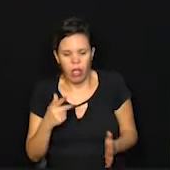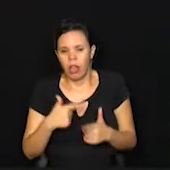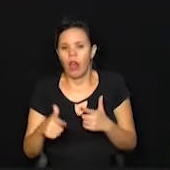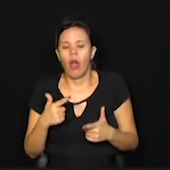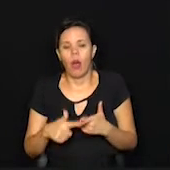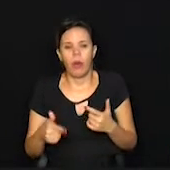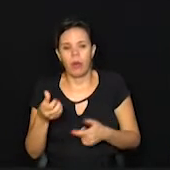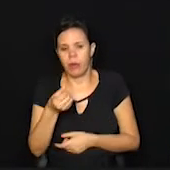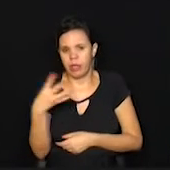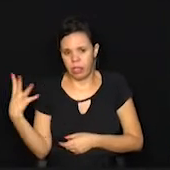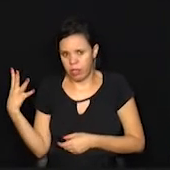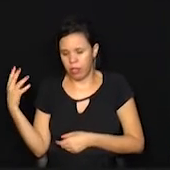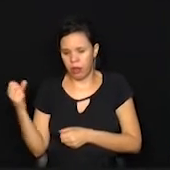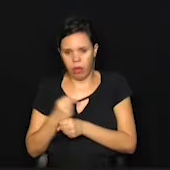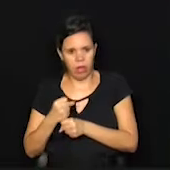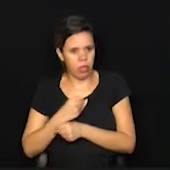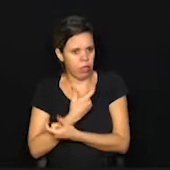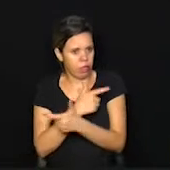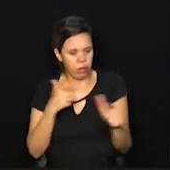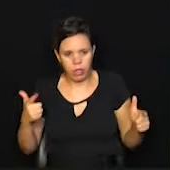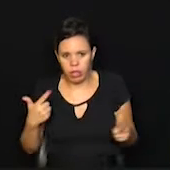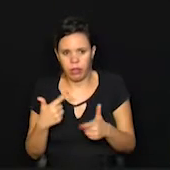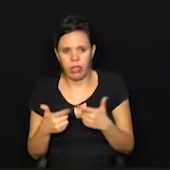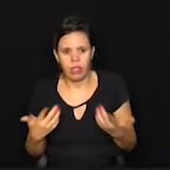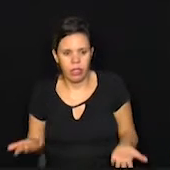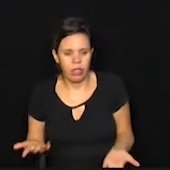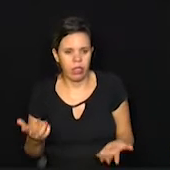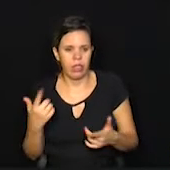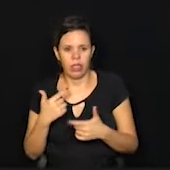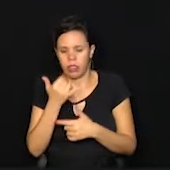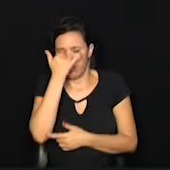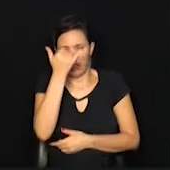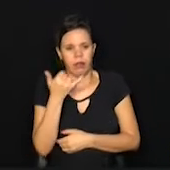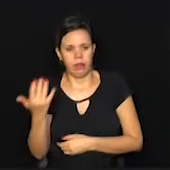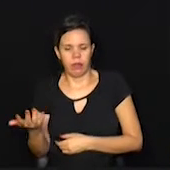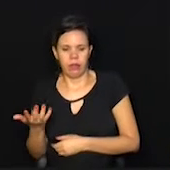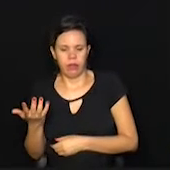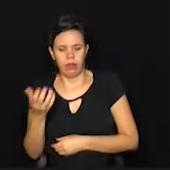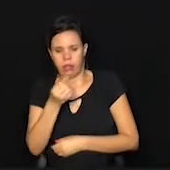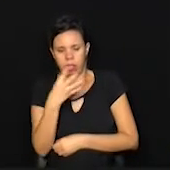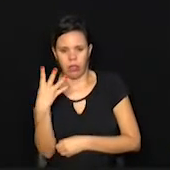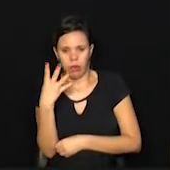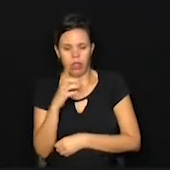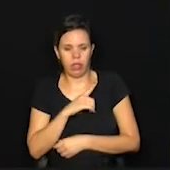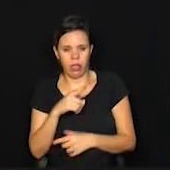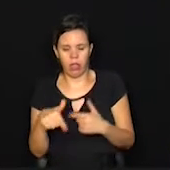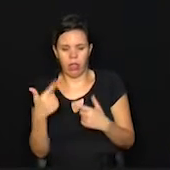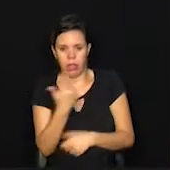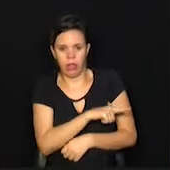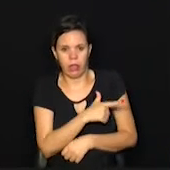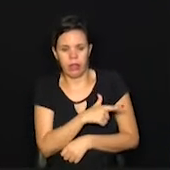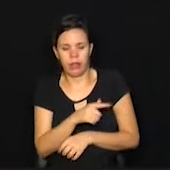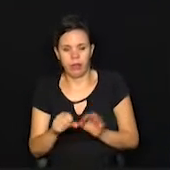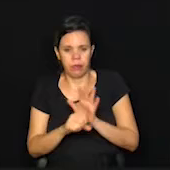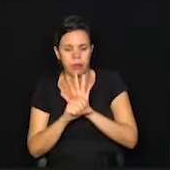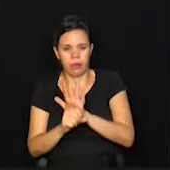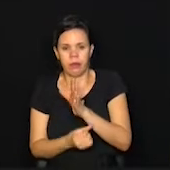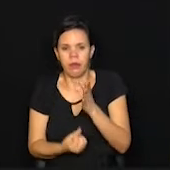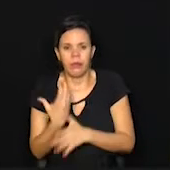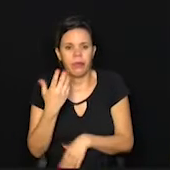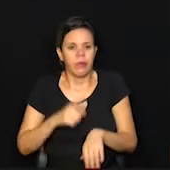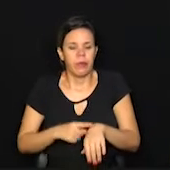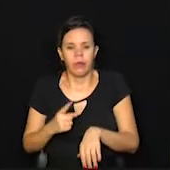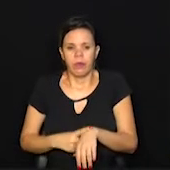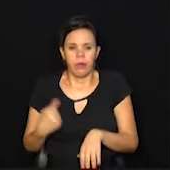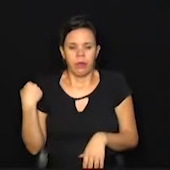problema é que em 64 não houve isso essa é a tragédia né Isso é 64 tem o episódio que é um símbolo do que ocorreu